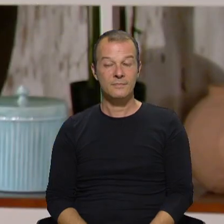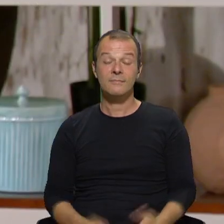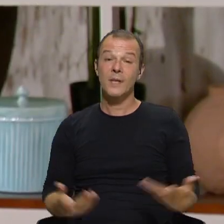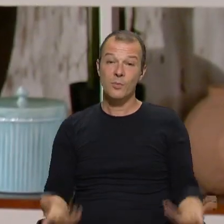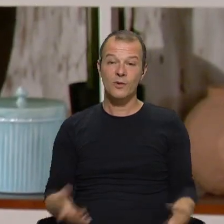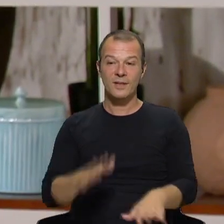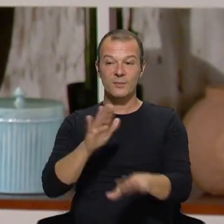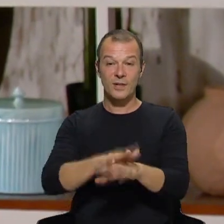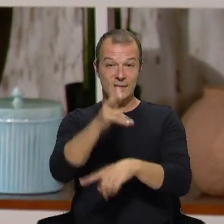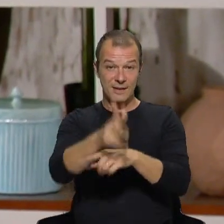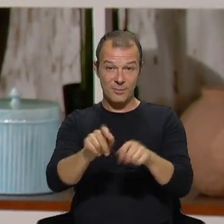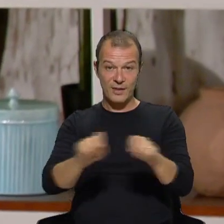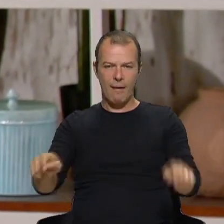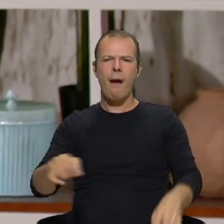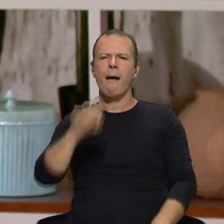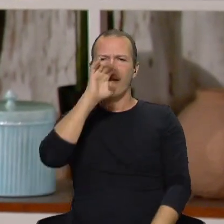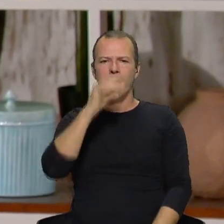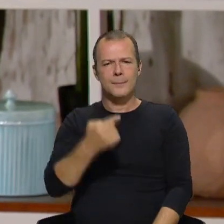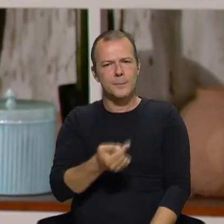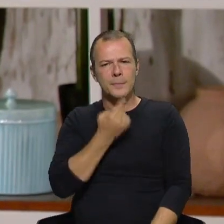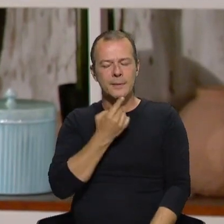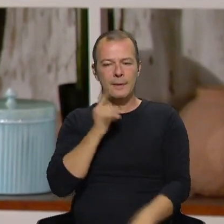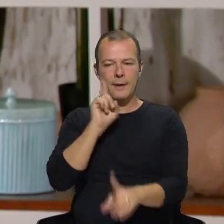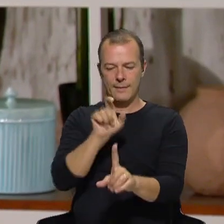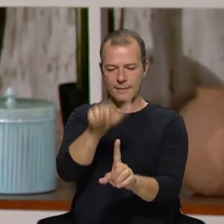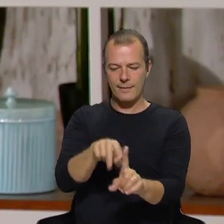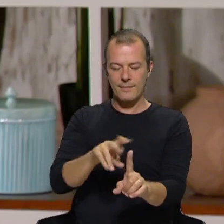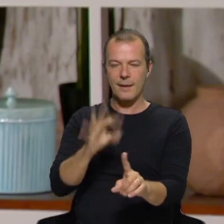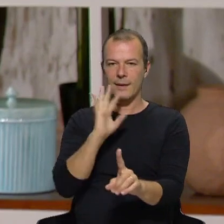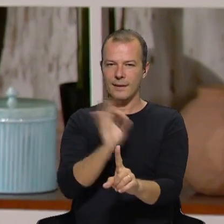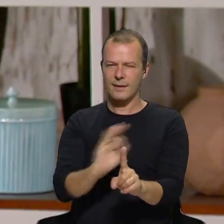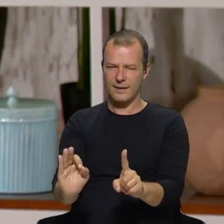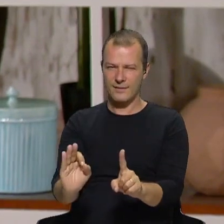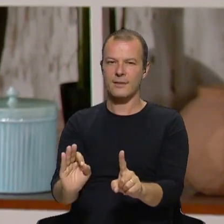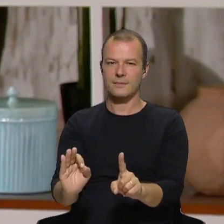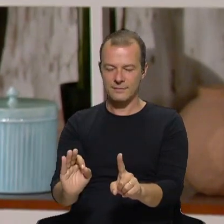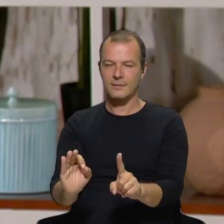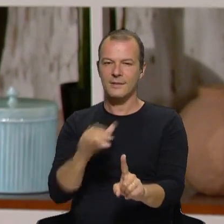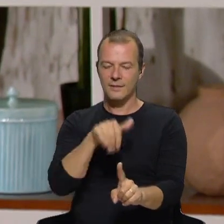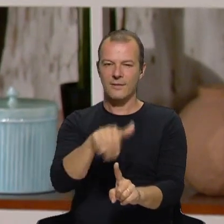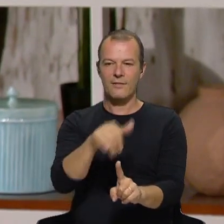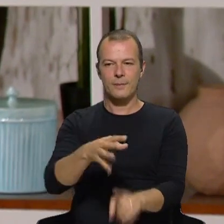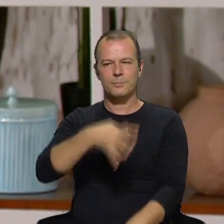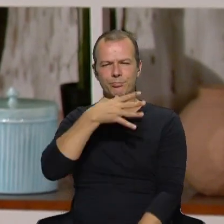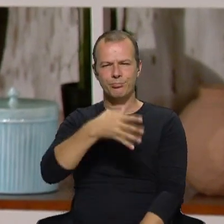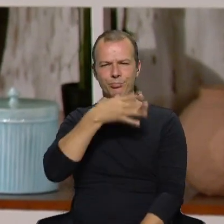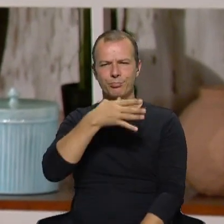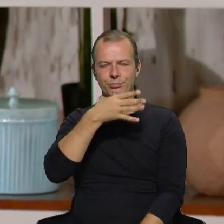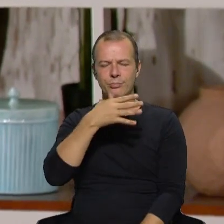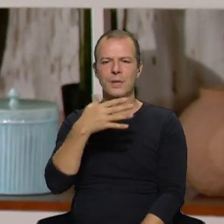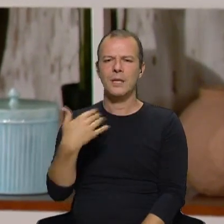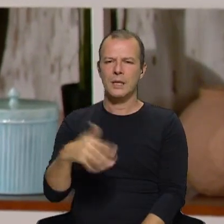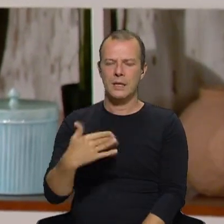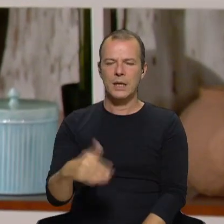Bom, só por esta reportagem nós já percebemos que a Marta é incrível e que nos vai dar aqui um testemunho